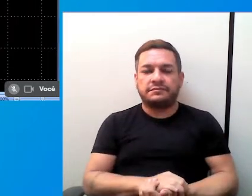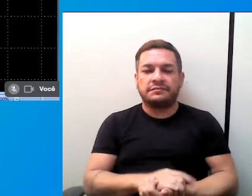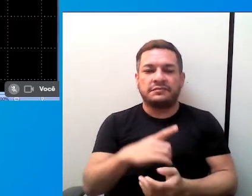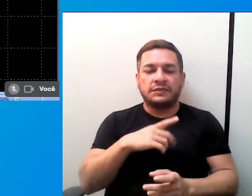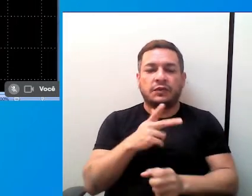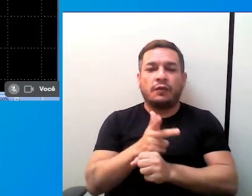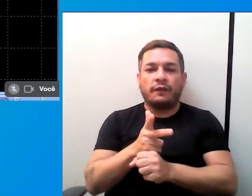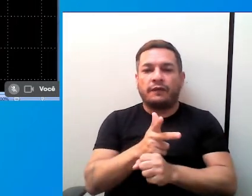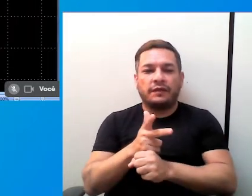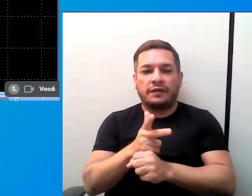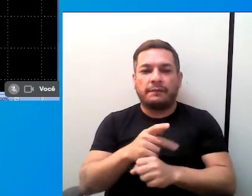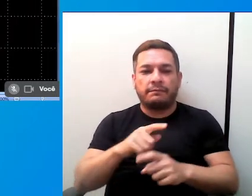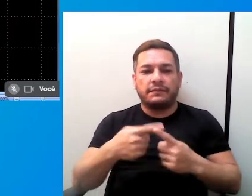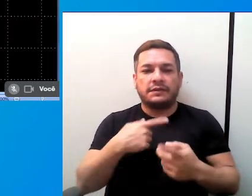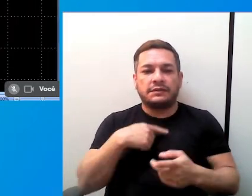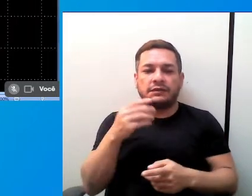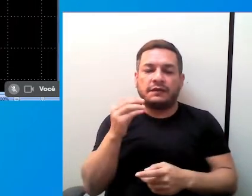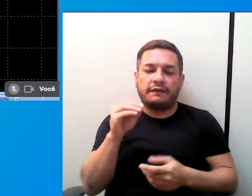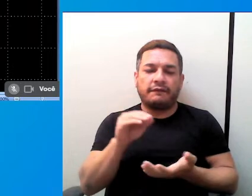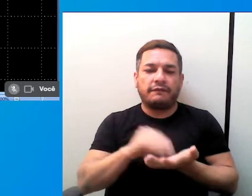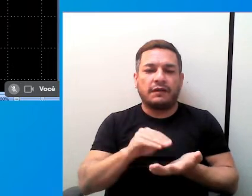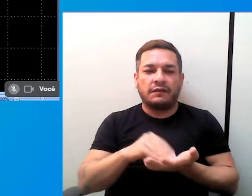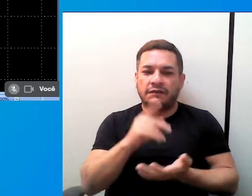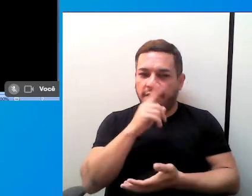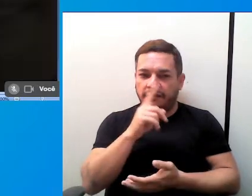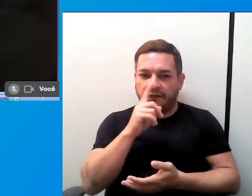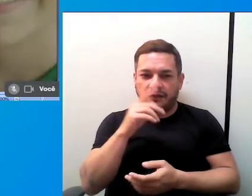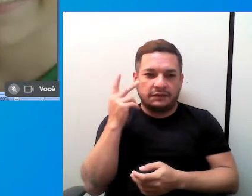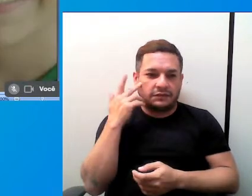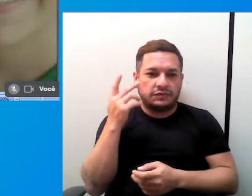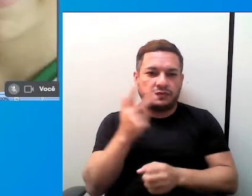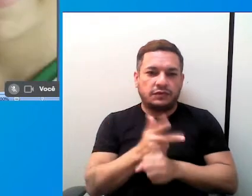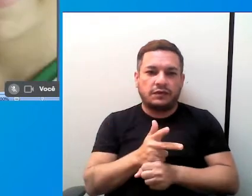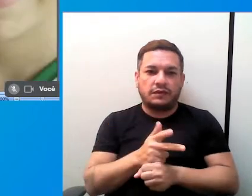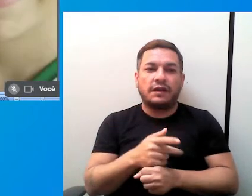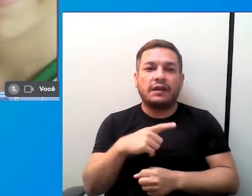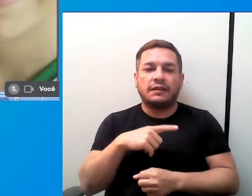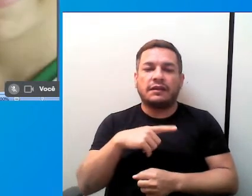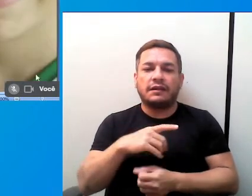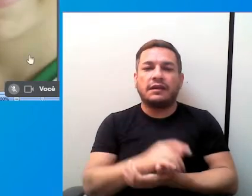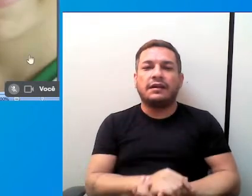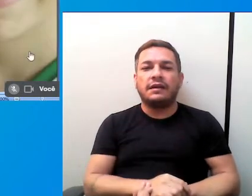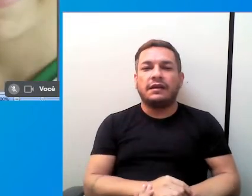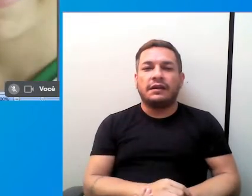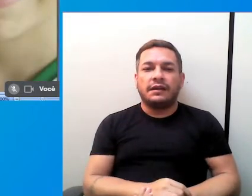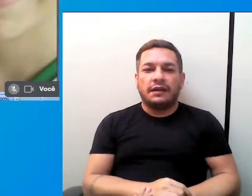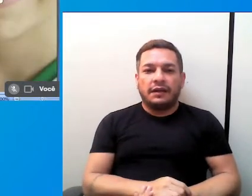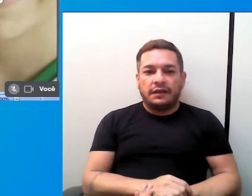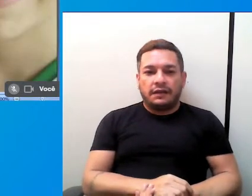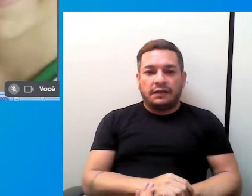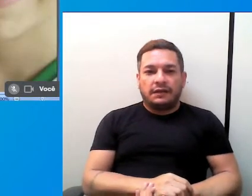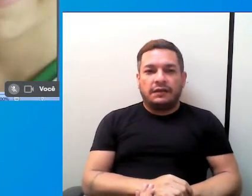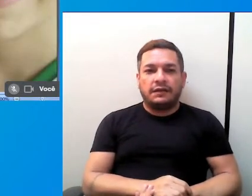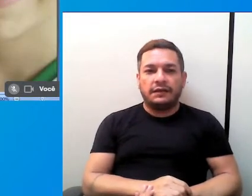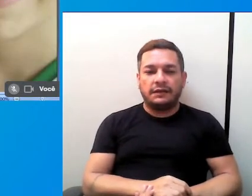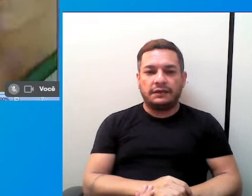aqui um vídeo, mas ele não vai tocar, porque acho que ele só vai tocar se for na... Ah, tá aqui.